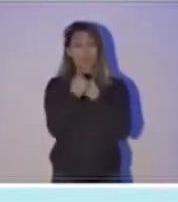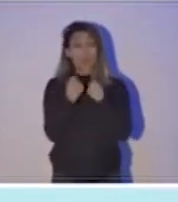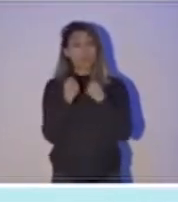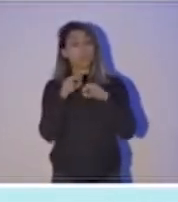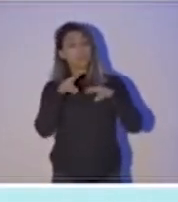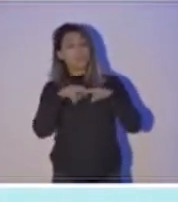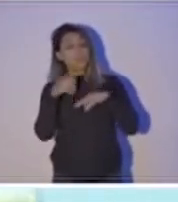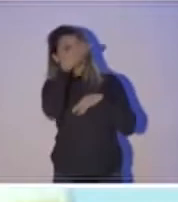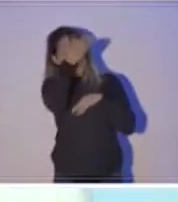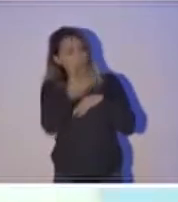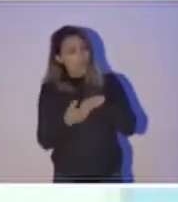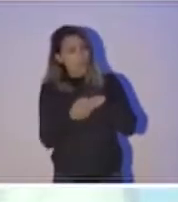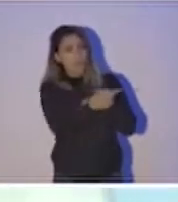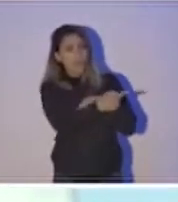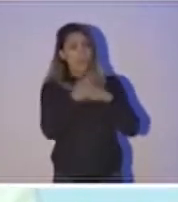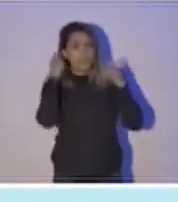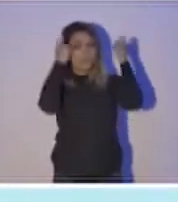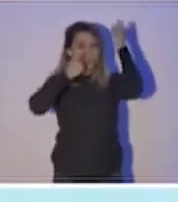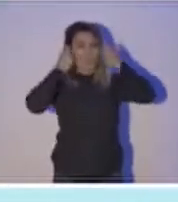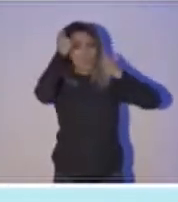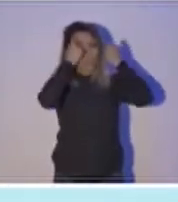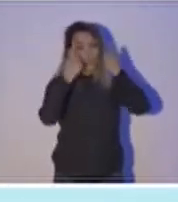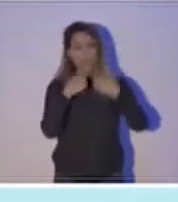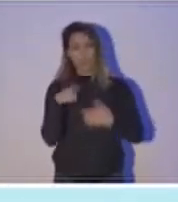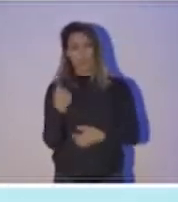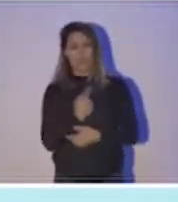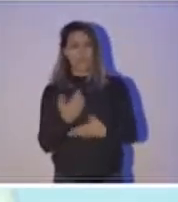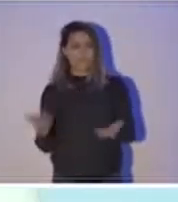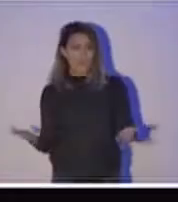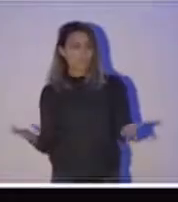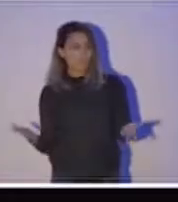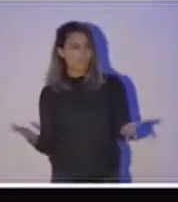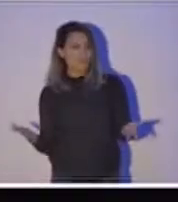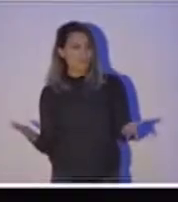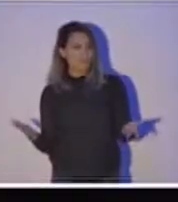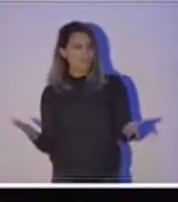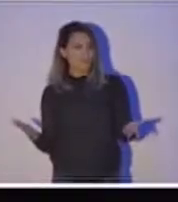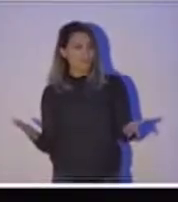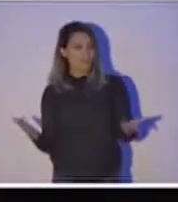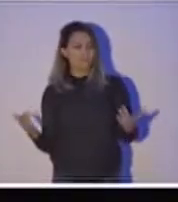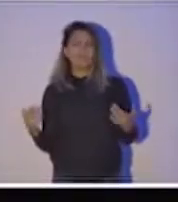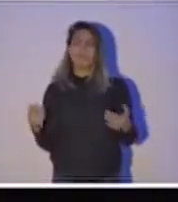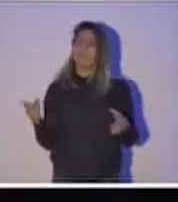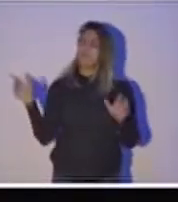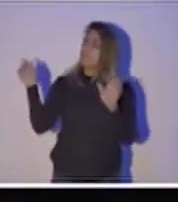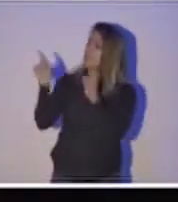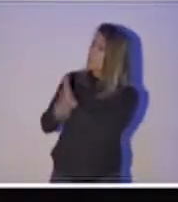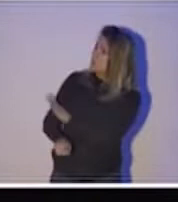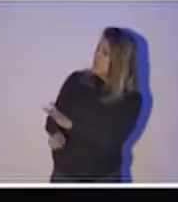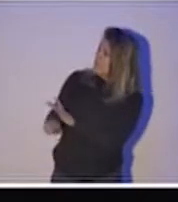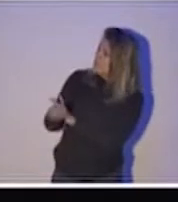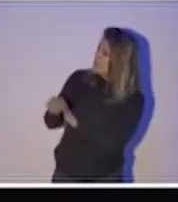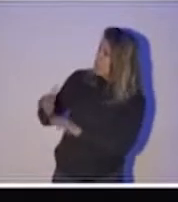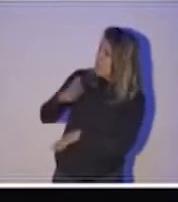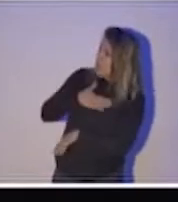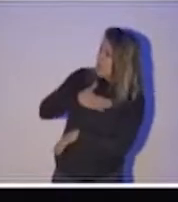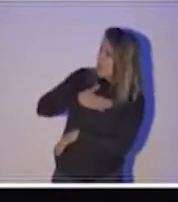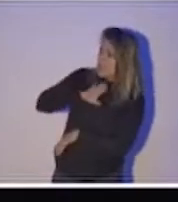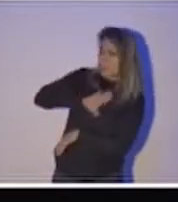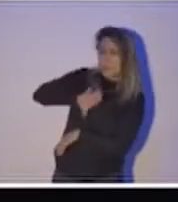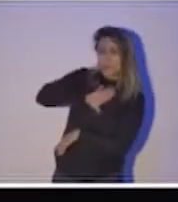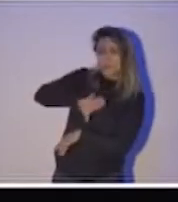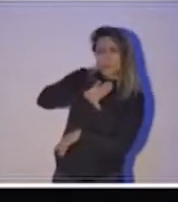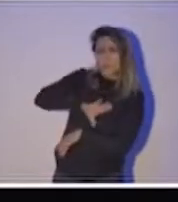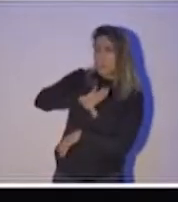de ter um professor que se preocupa com a gente. Eu, inclusive, perguntei se vocês já gostavam de língua portuguesa, né? E